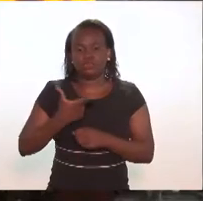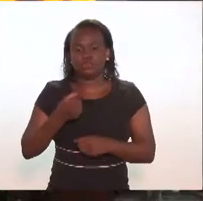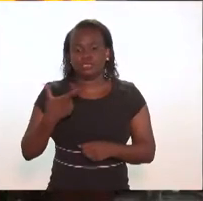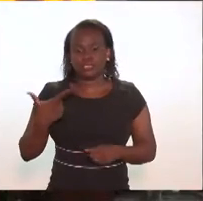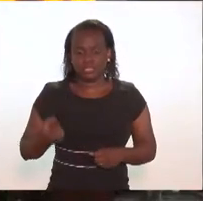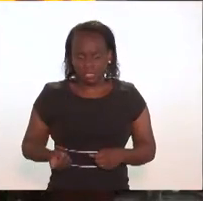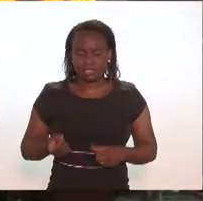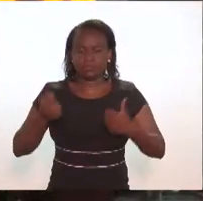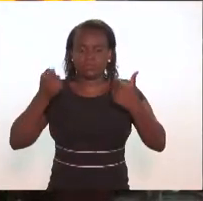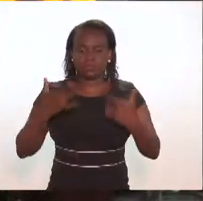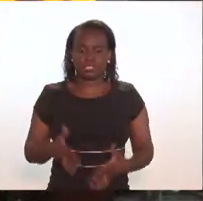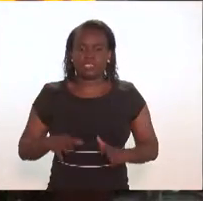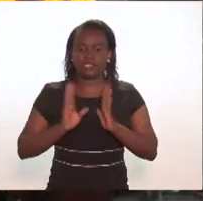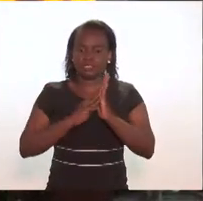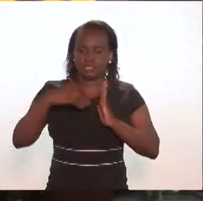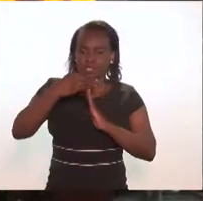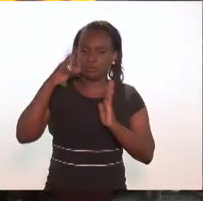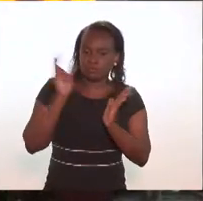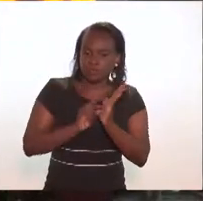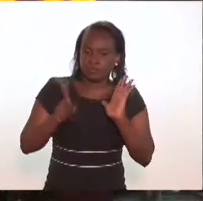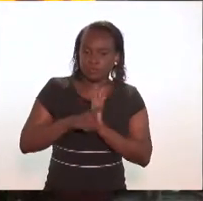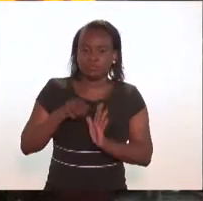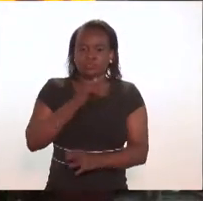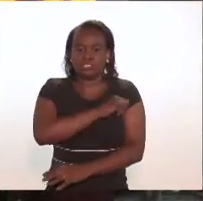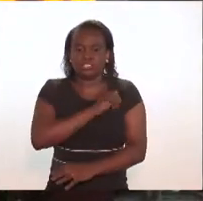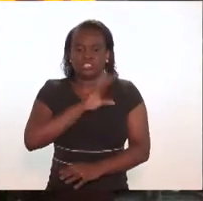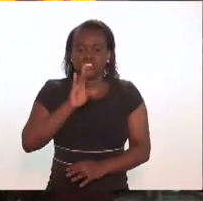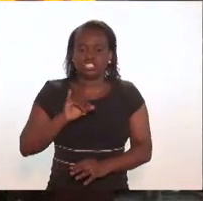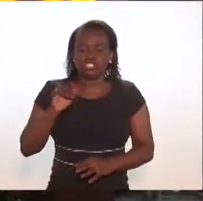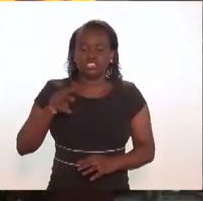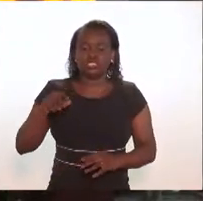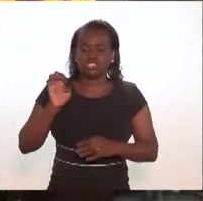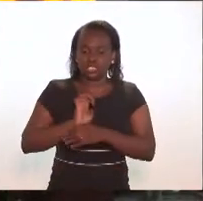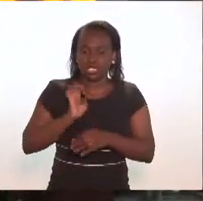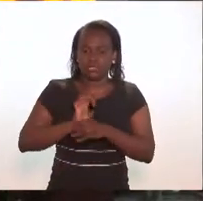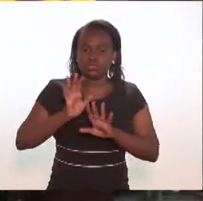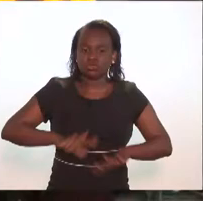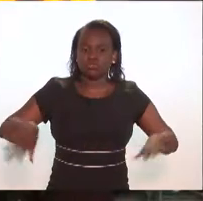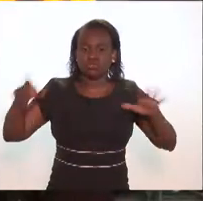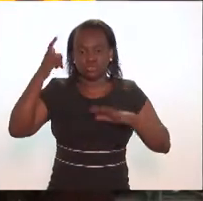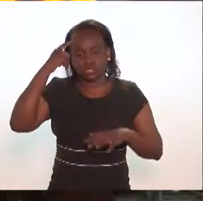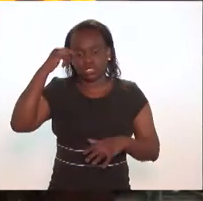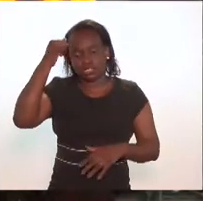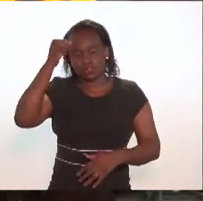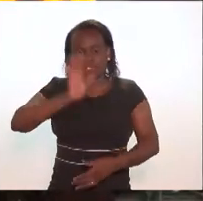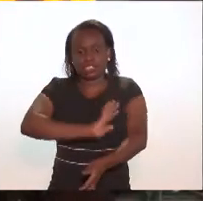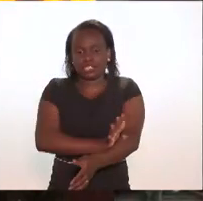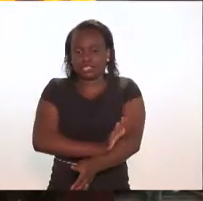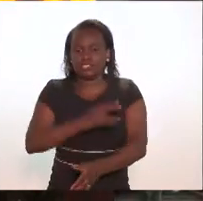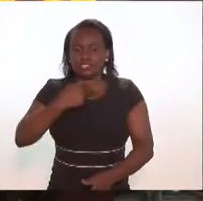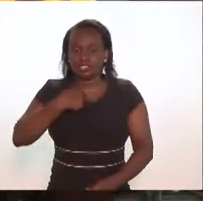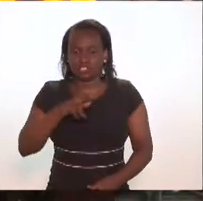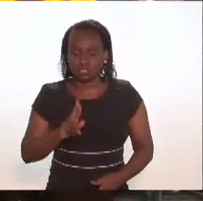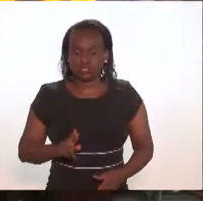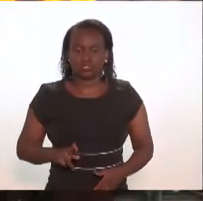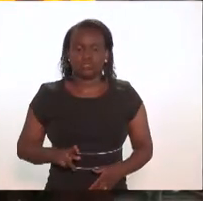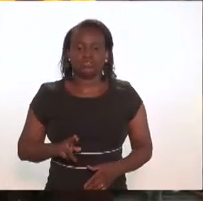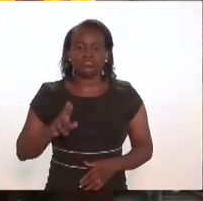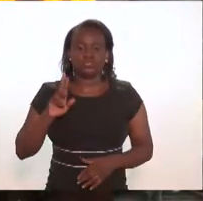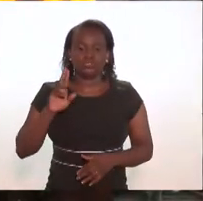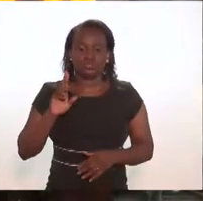incluir no calendário oficial do Rio de Janeiro, Dia Estadual da Conscientização contra Racismo Religioso,